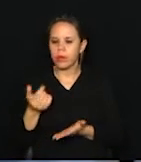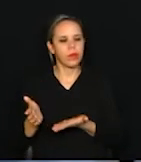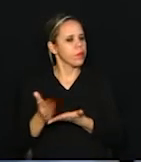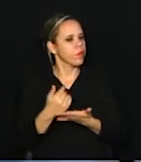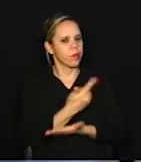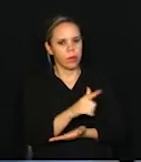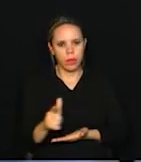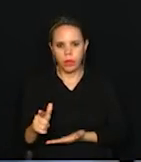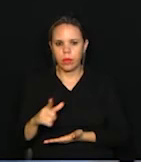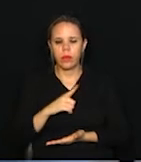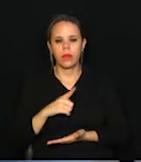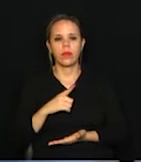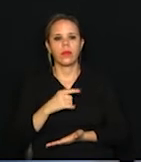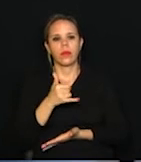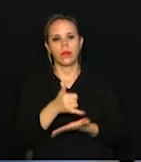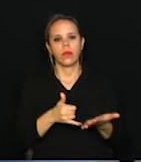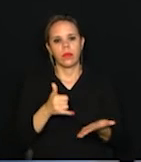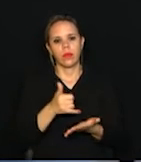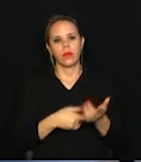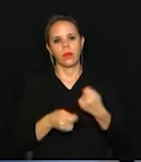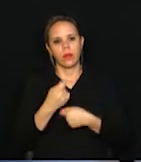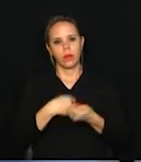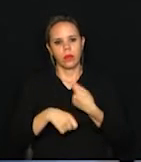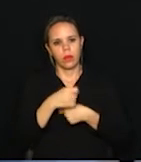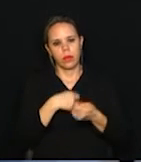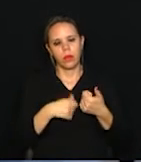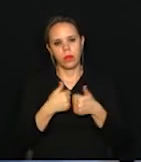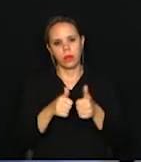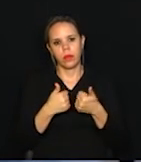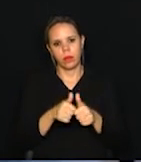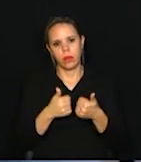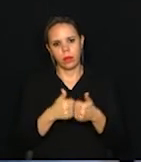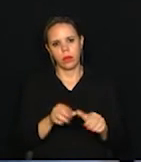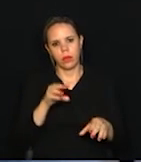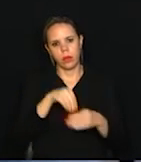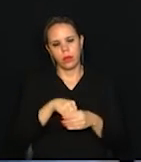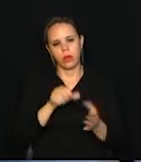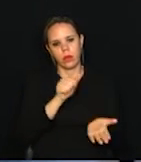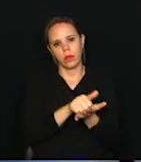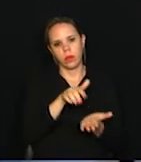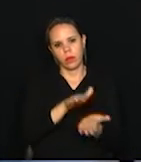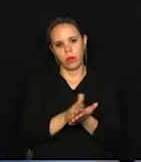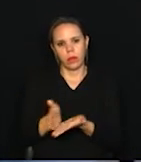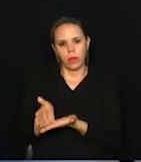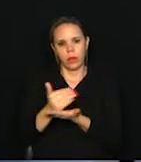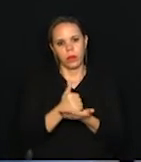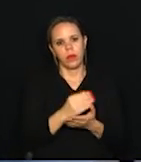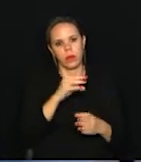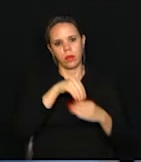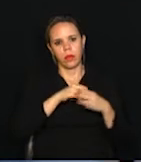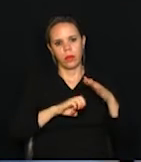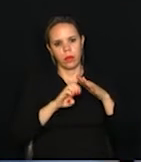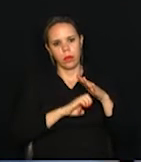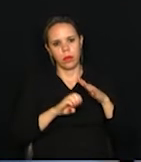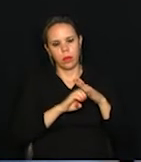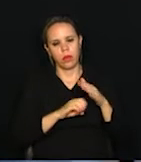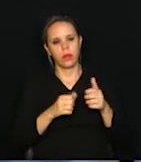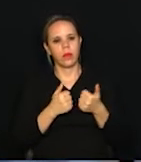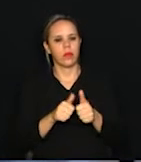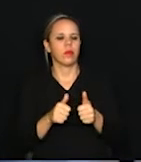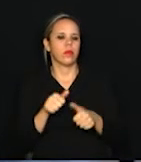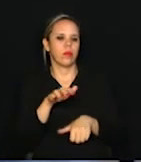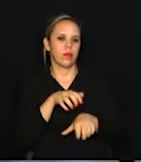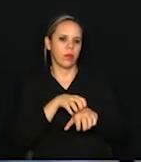Nós temos taxa de gerenciamento do transporte coletivo, nós temos multas em cima das empresas do transporte coletivo.